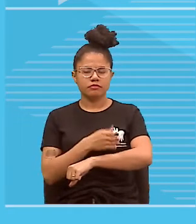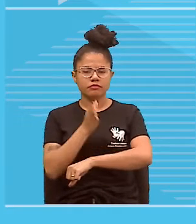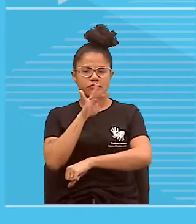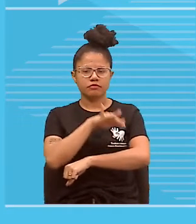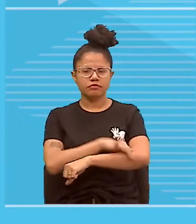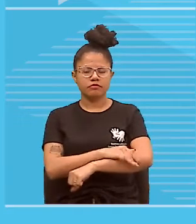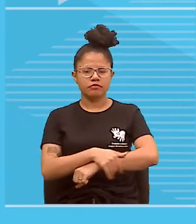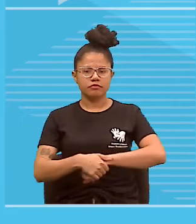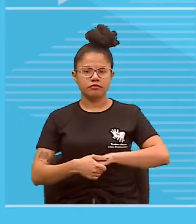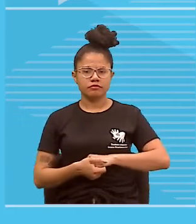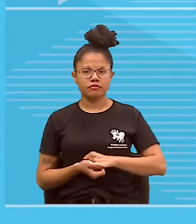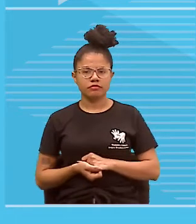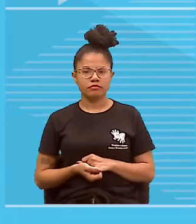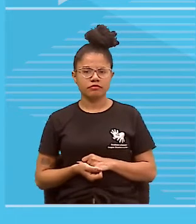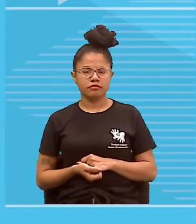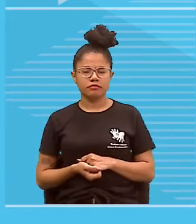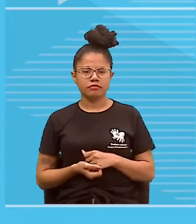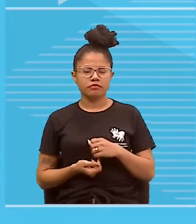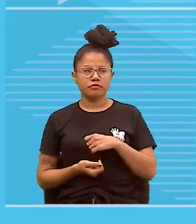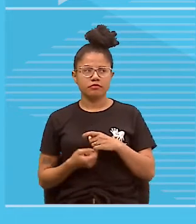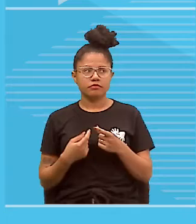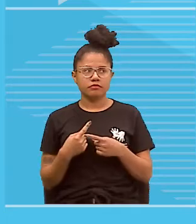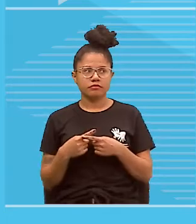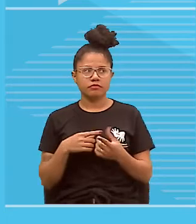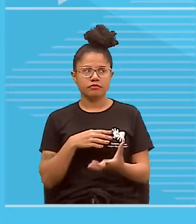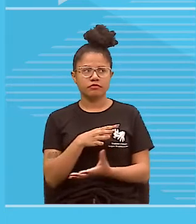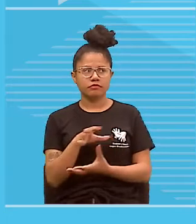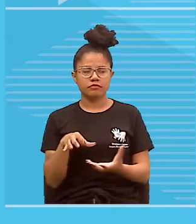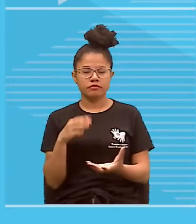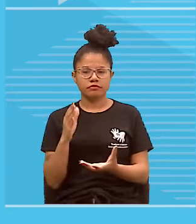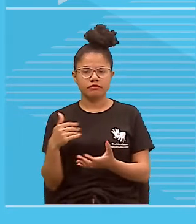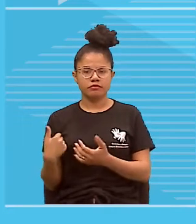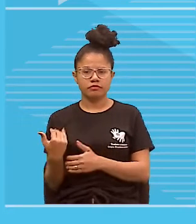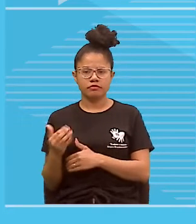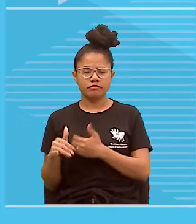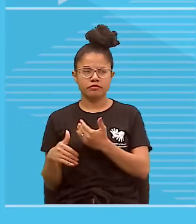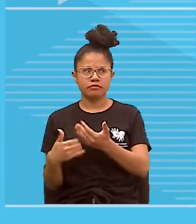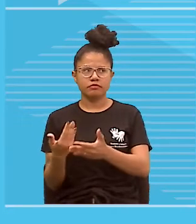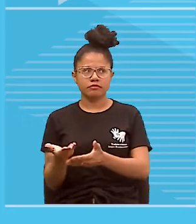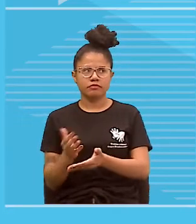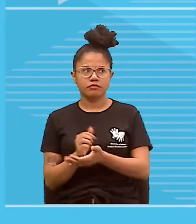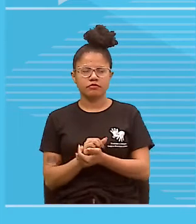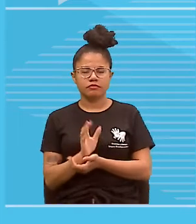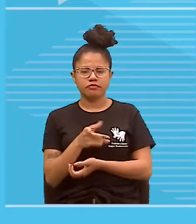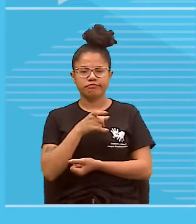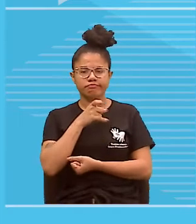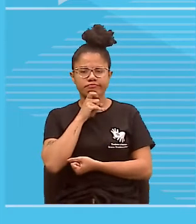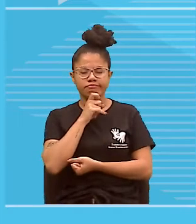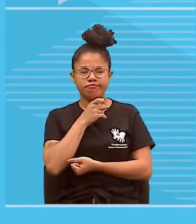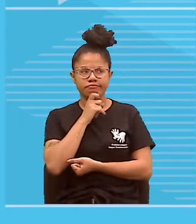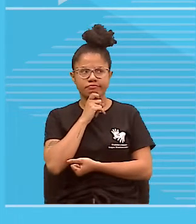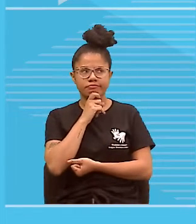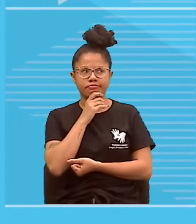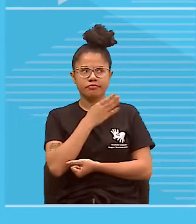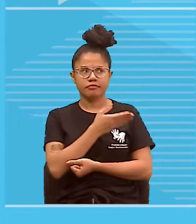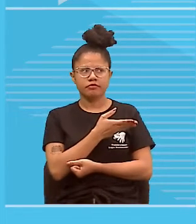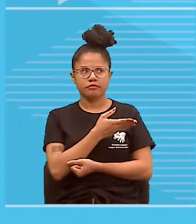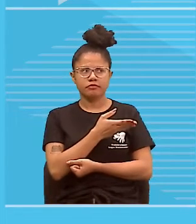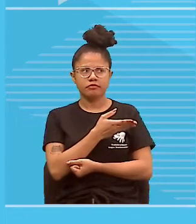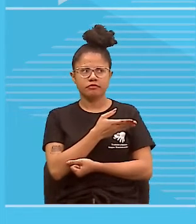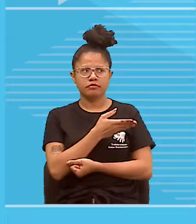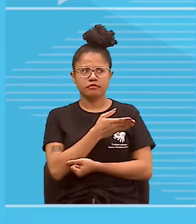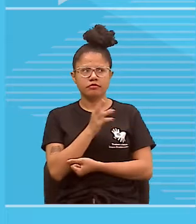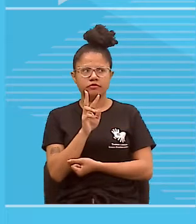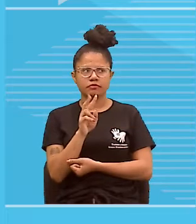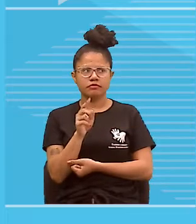foram possíveis de ser formadas porque a terra já estava num processo de resfriamento então daqui para cá ó cerca